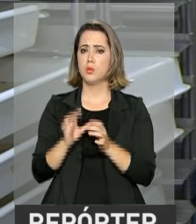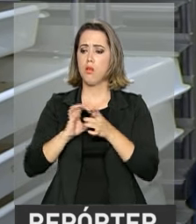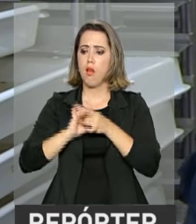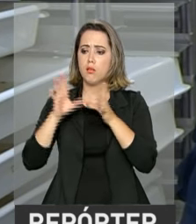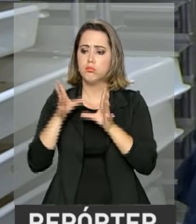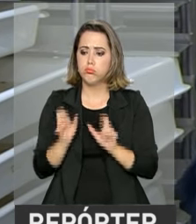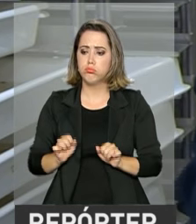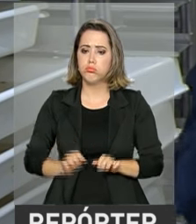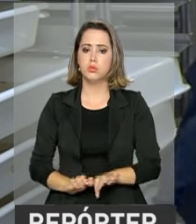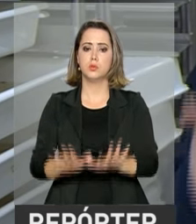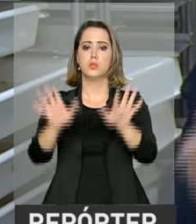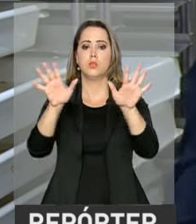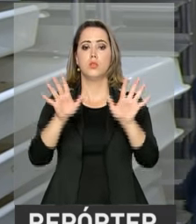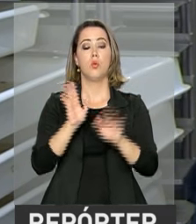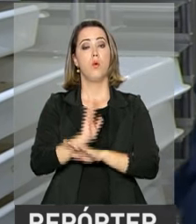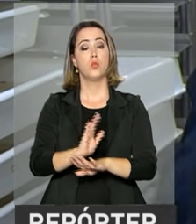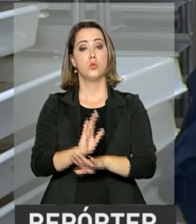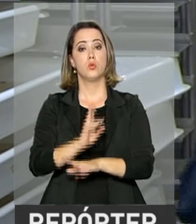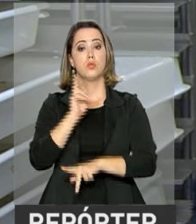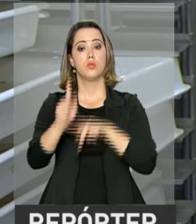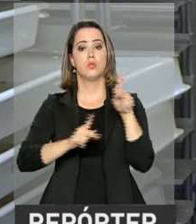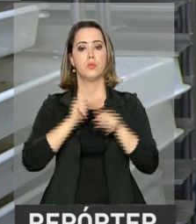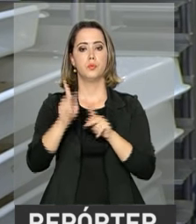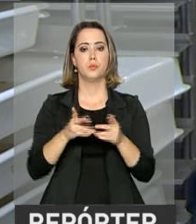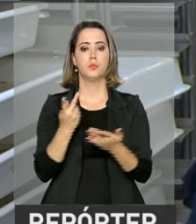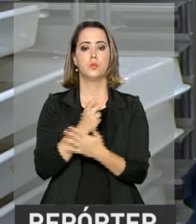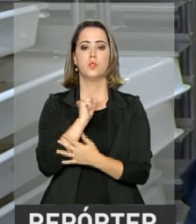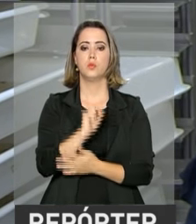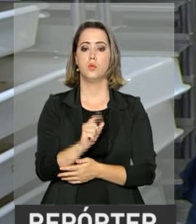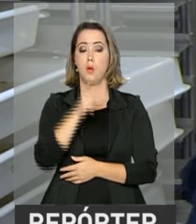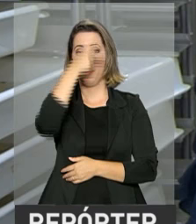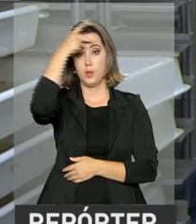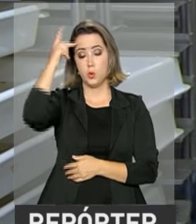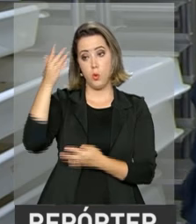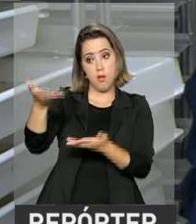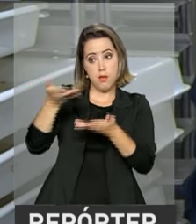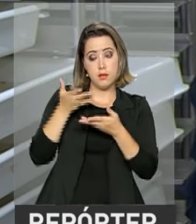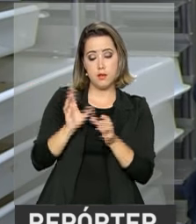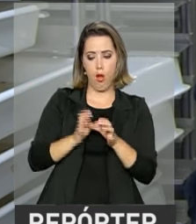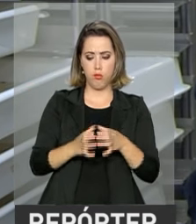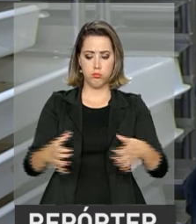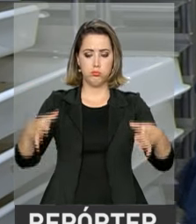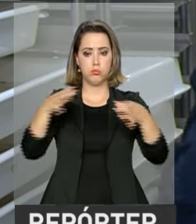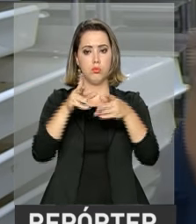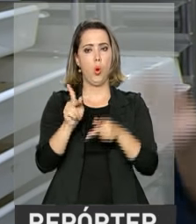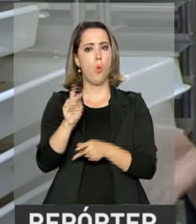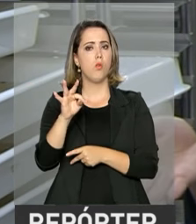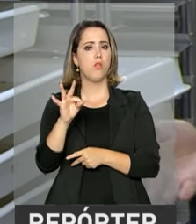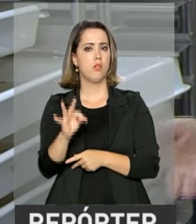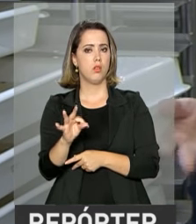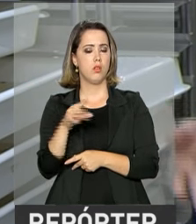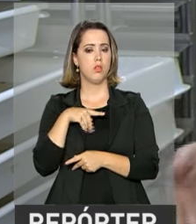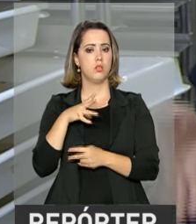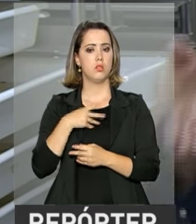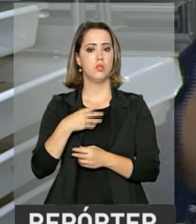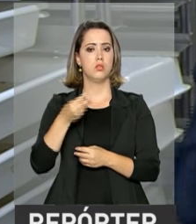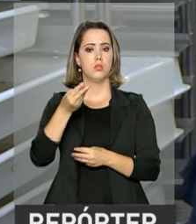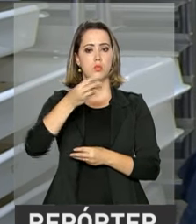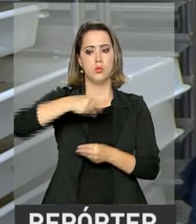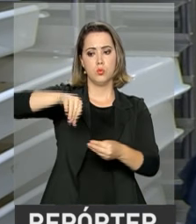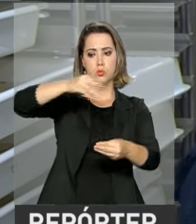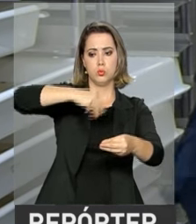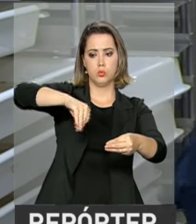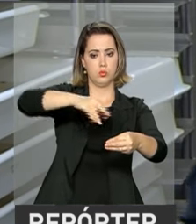dessa vez com a ajuda da população. Funciona assim: um voluntário recebe em casa um kit como esse, com ovos e alimentos para